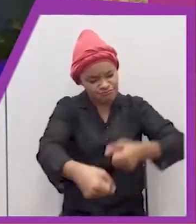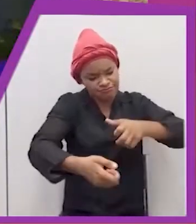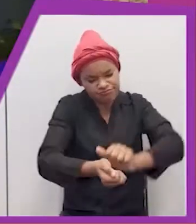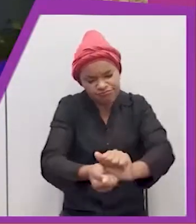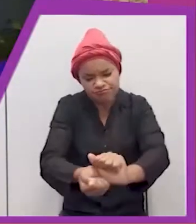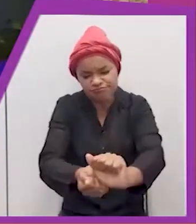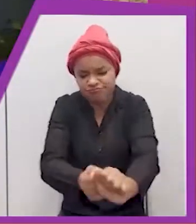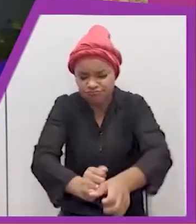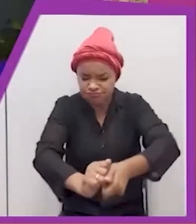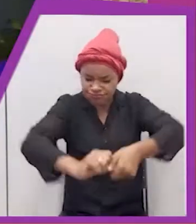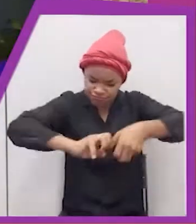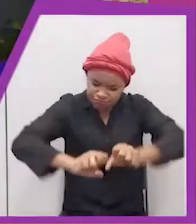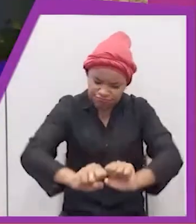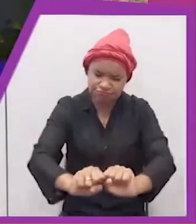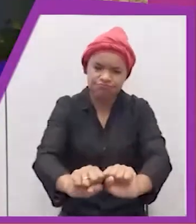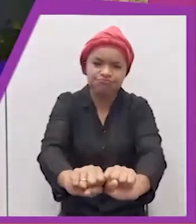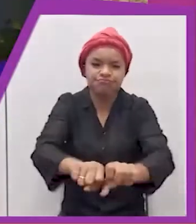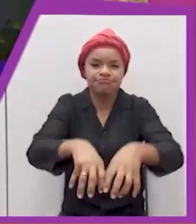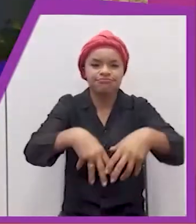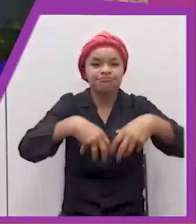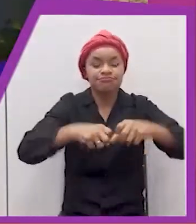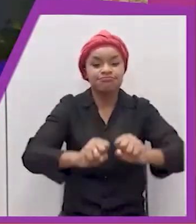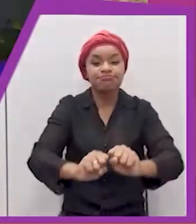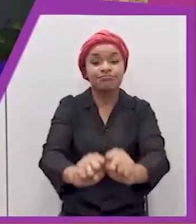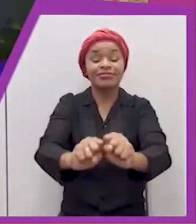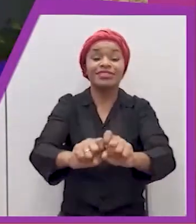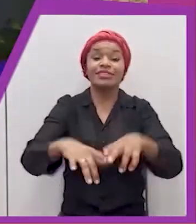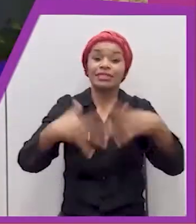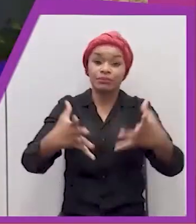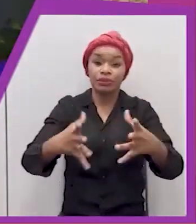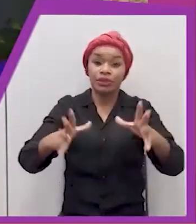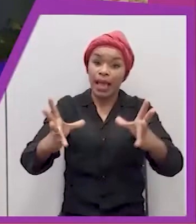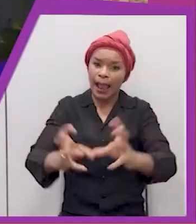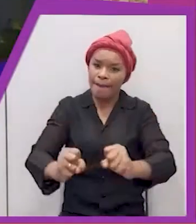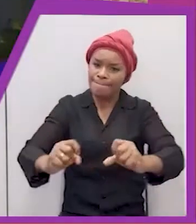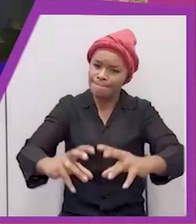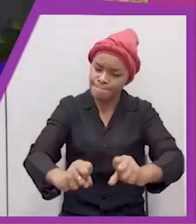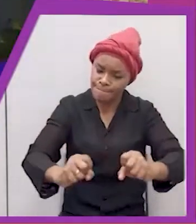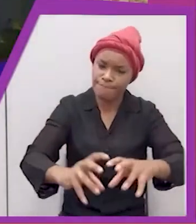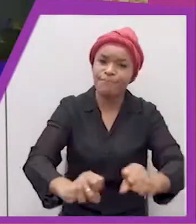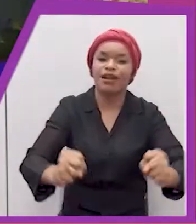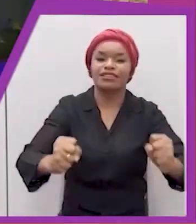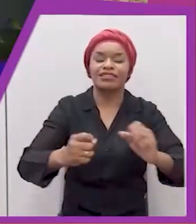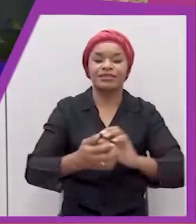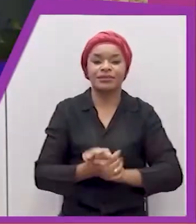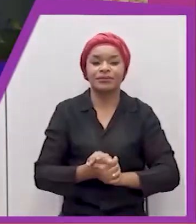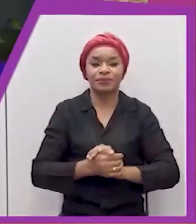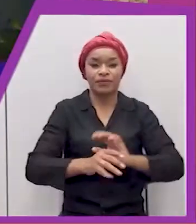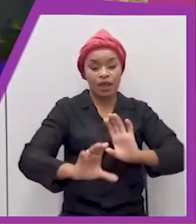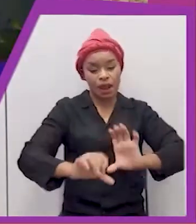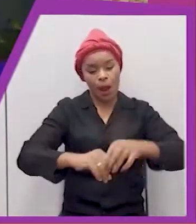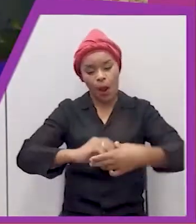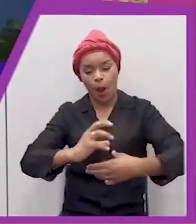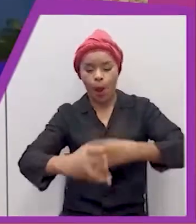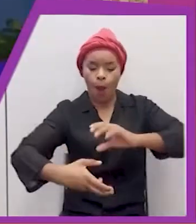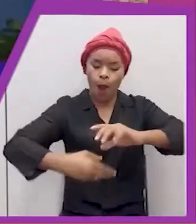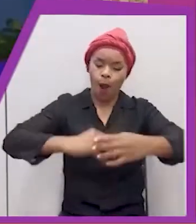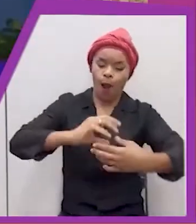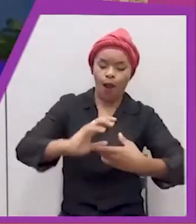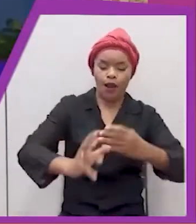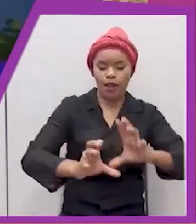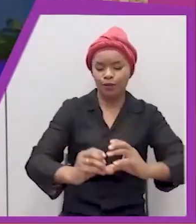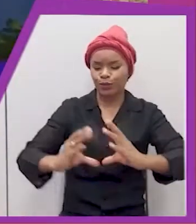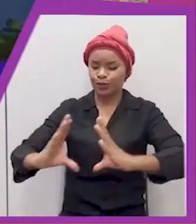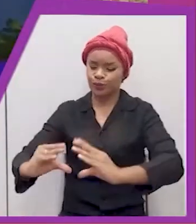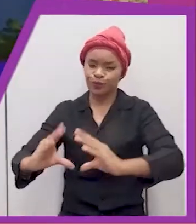fermento amassa amassa amassa é pelo cilindro a